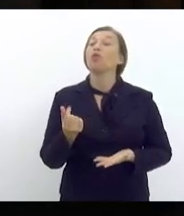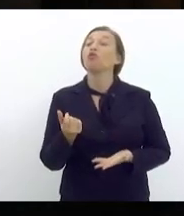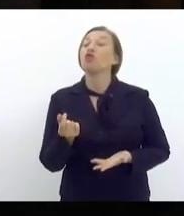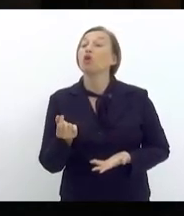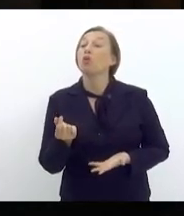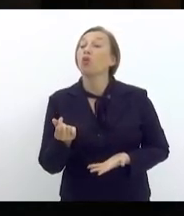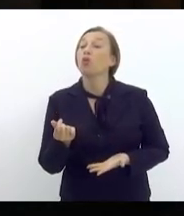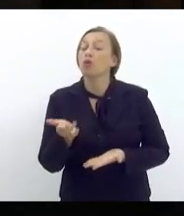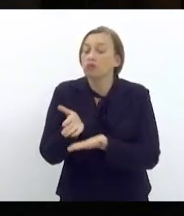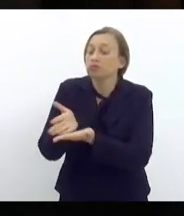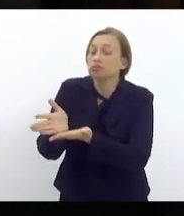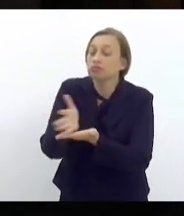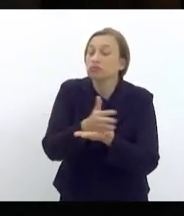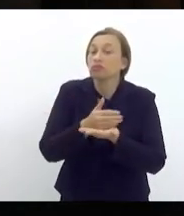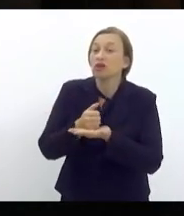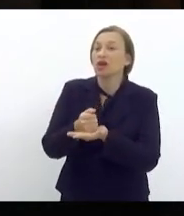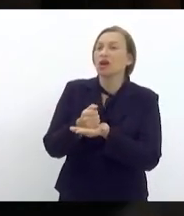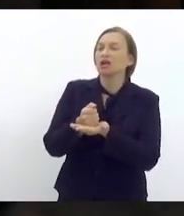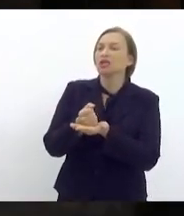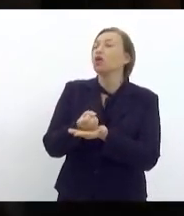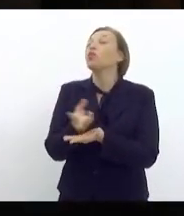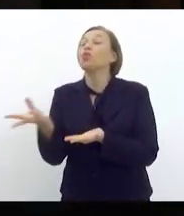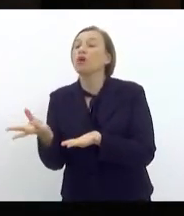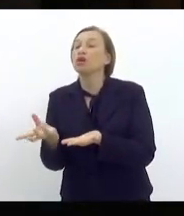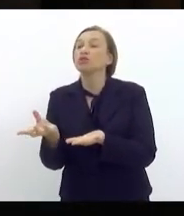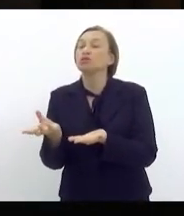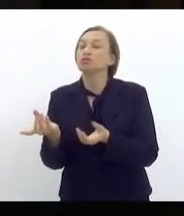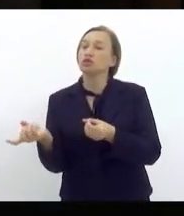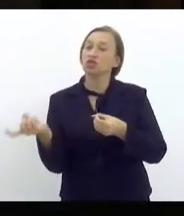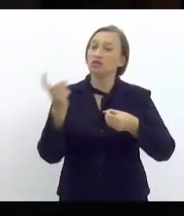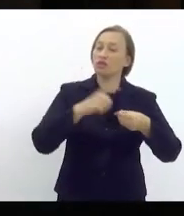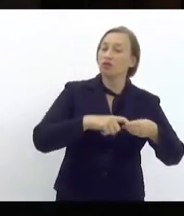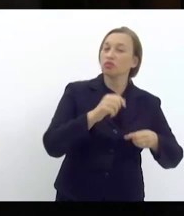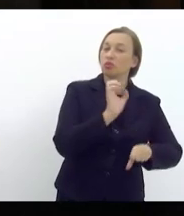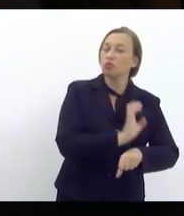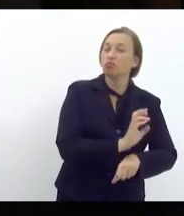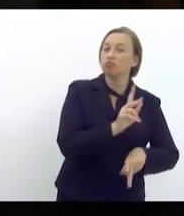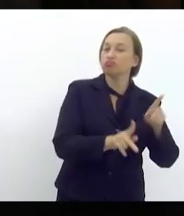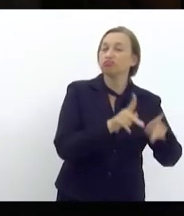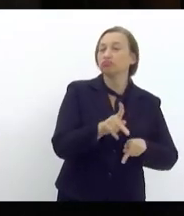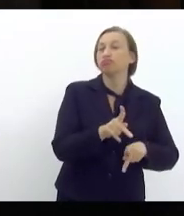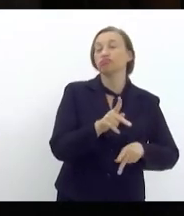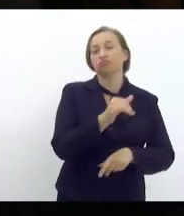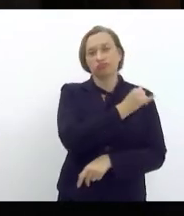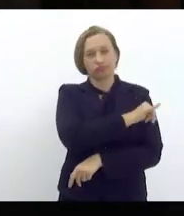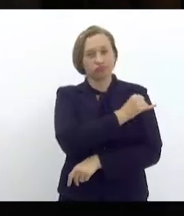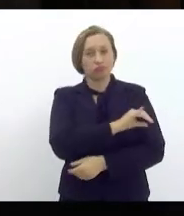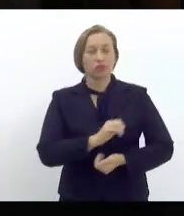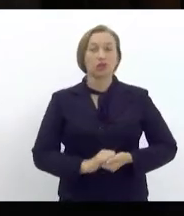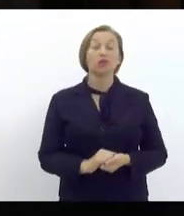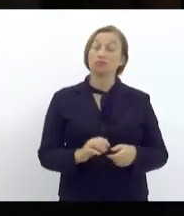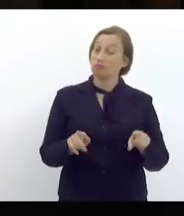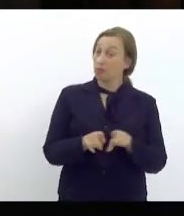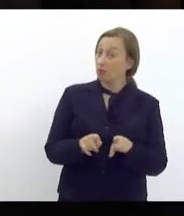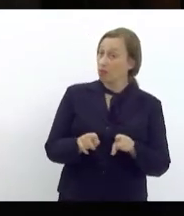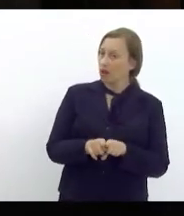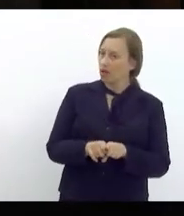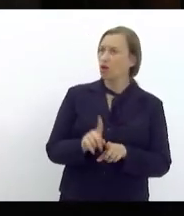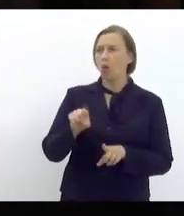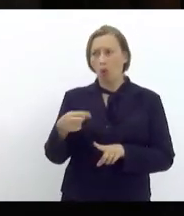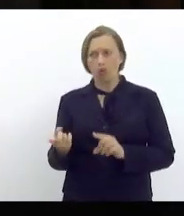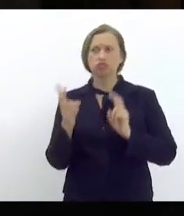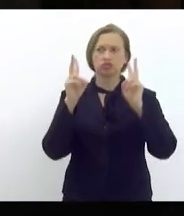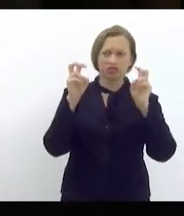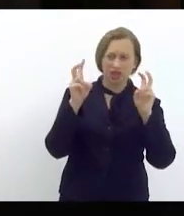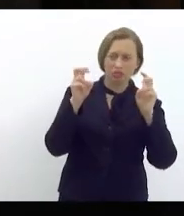quanto que o governo arrecada com isso o quanto que está sendo devolvido para o povo do estado do Rio de Janeiro para além disso existem outros temas